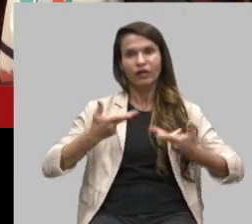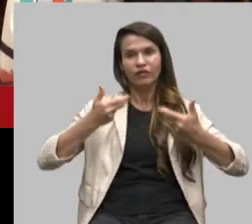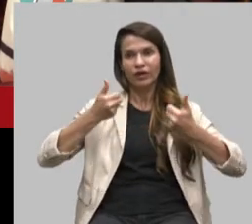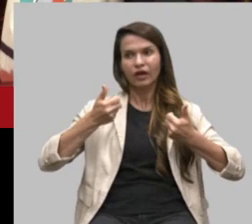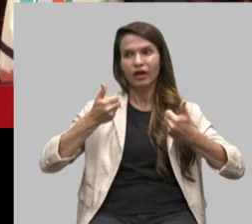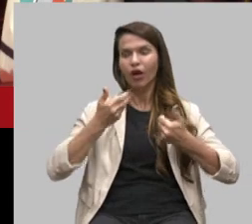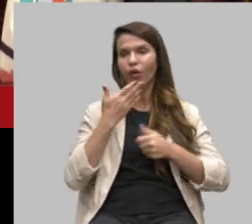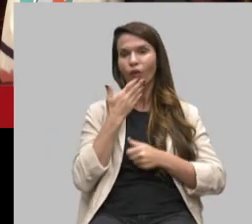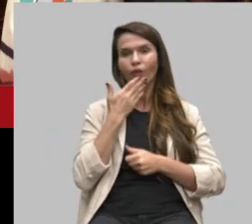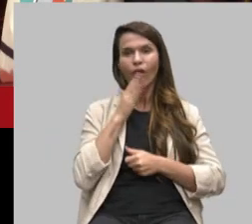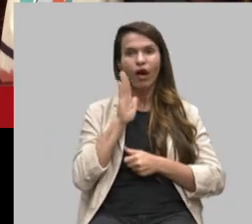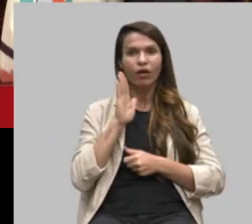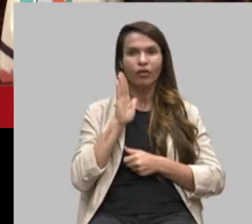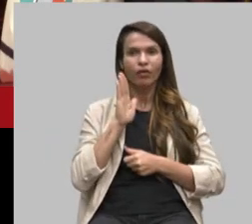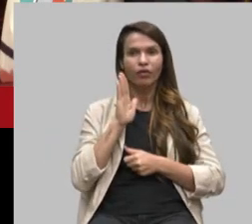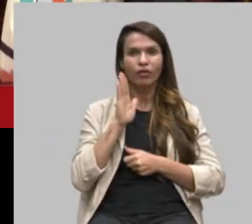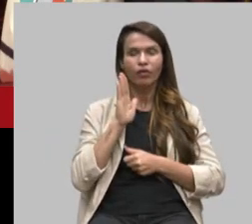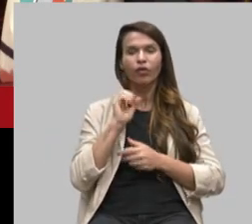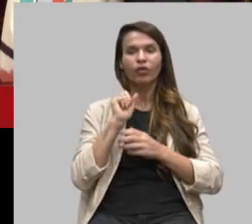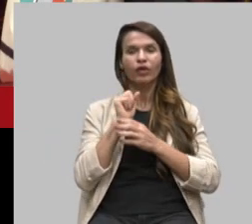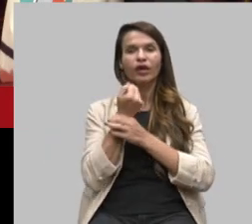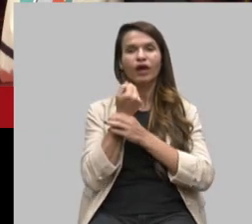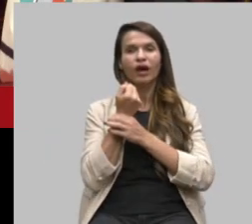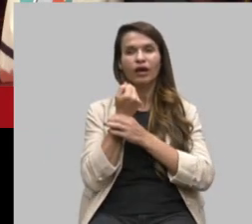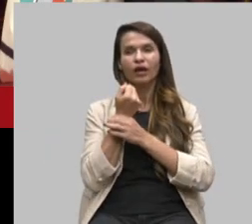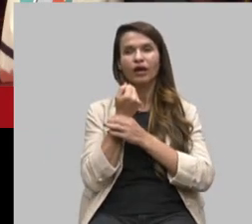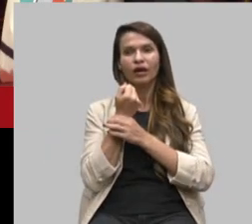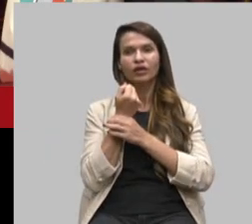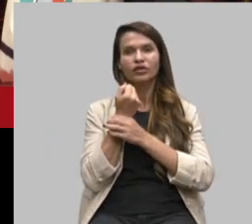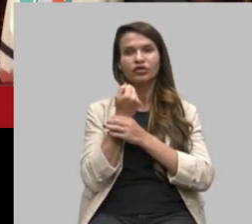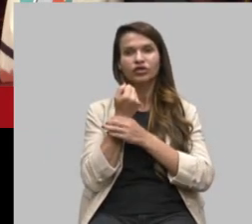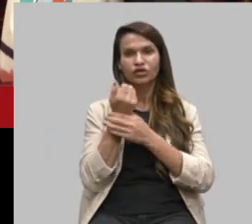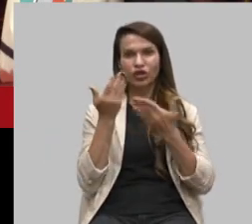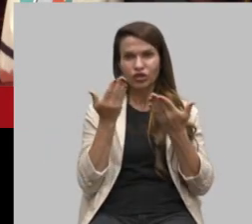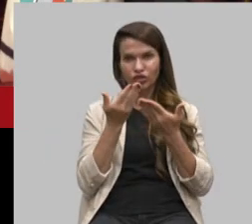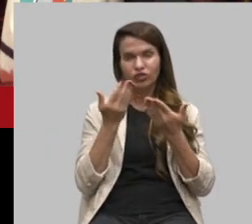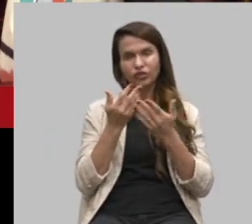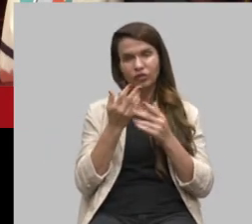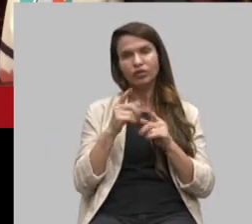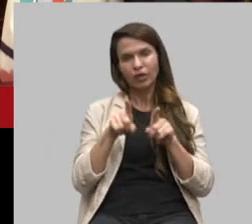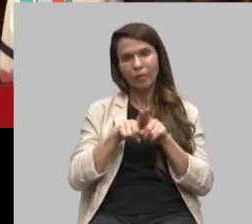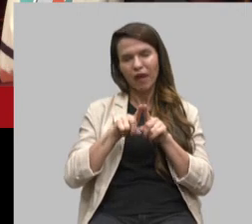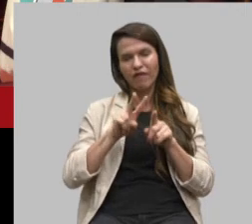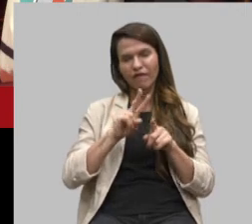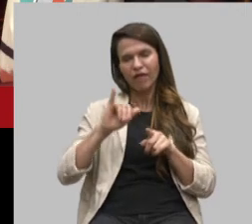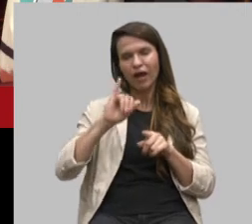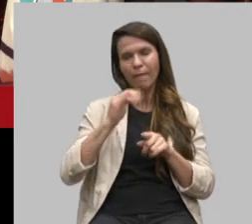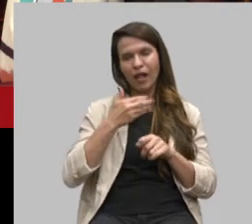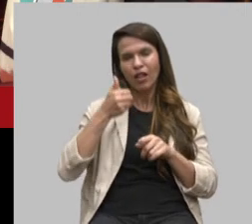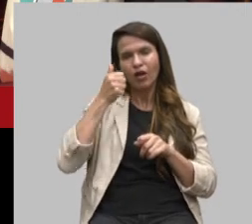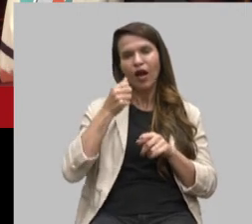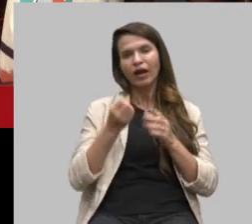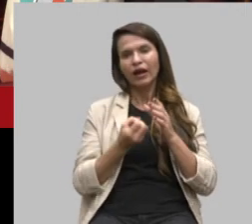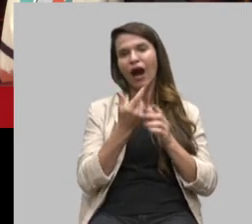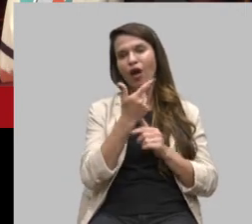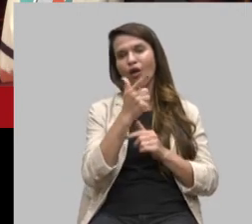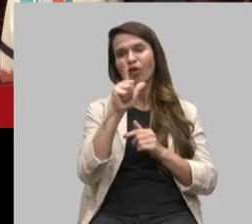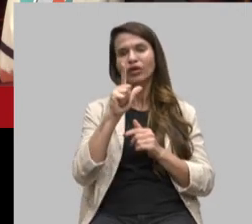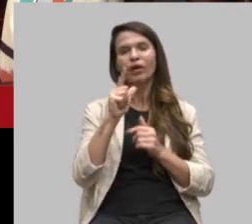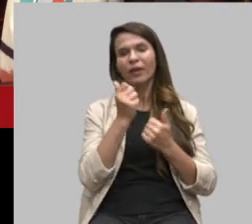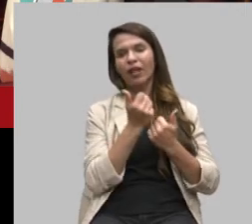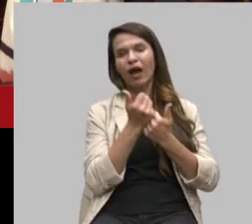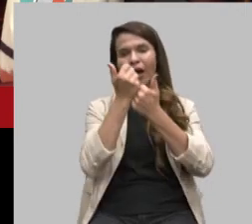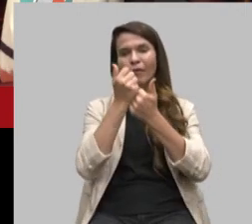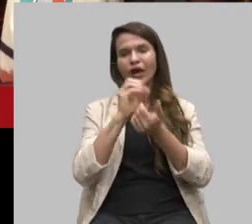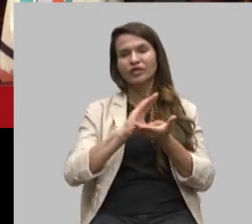Qual o que garante que a a atual também não vá melhorar ou criar outra para est né amparando essa verba